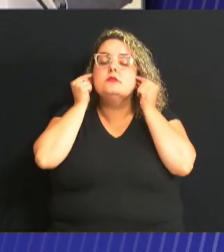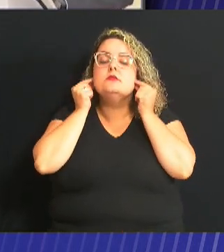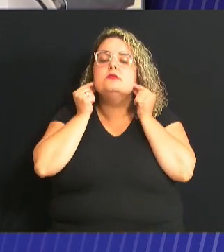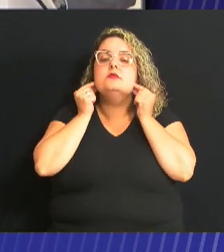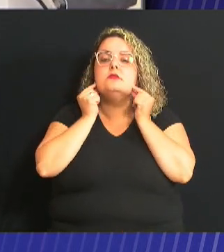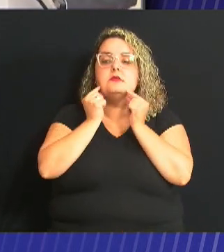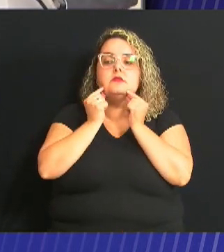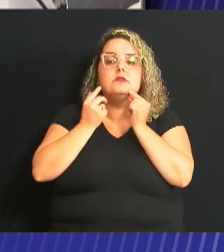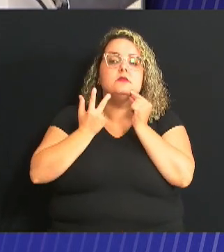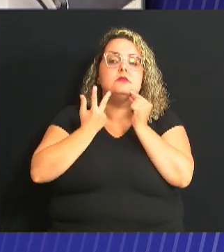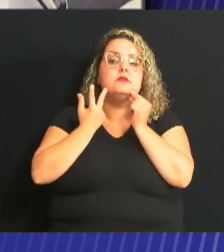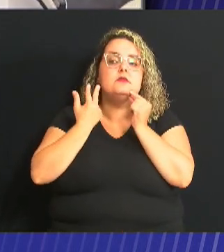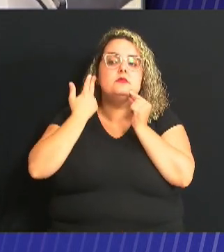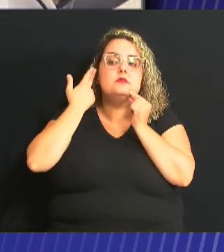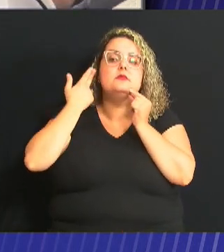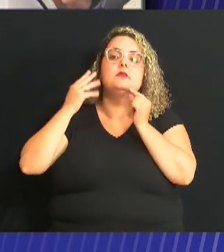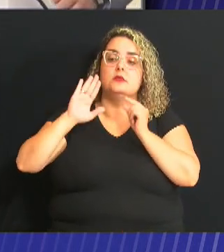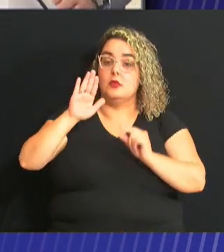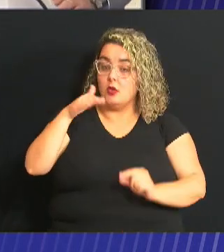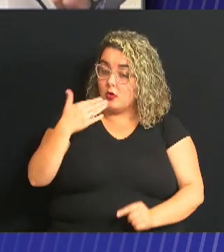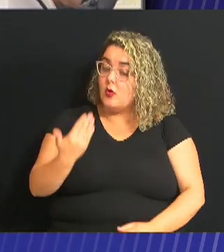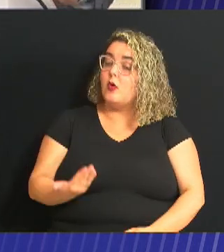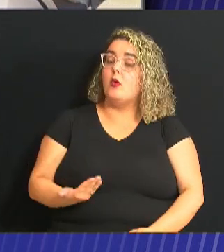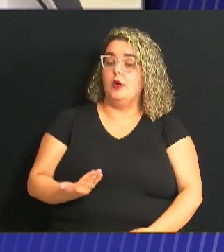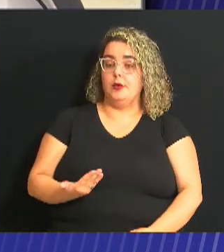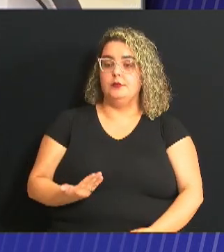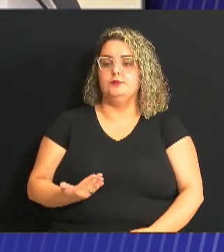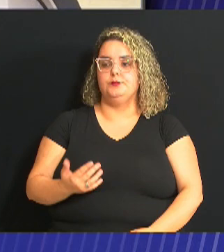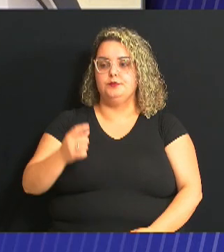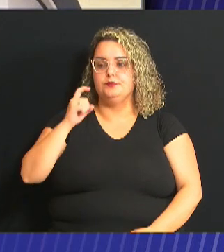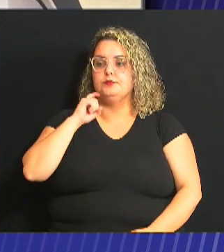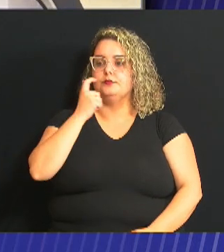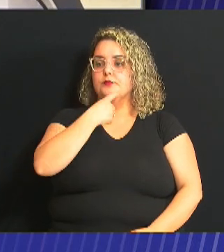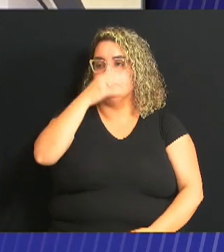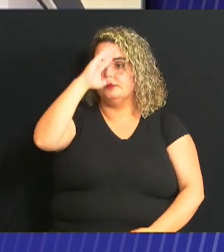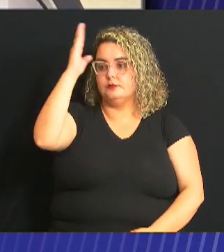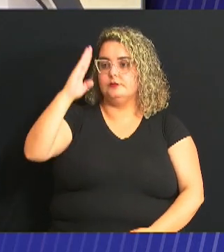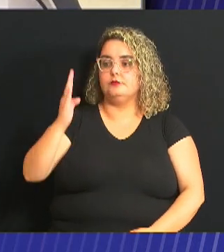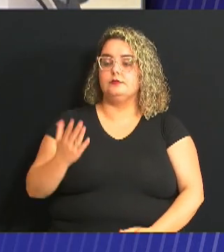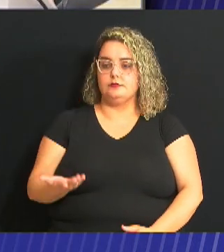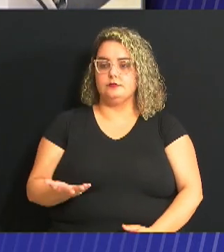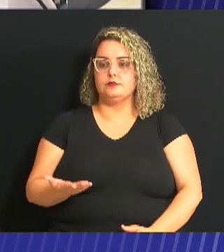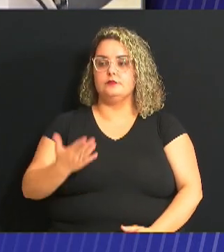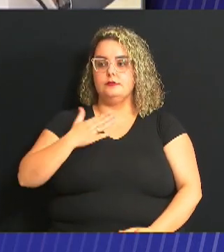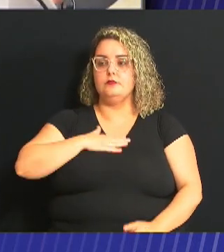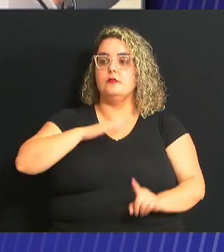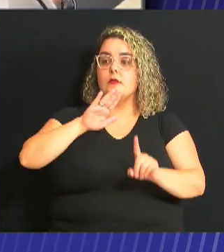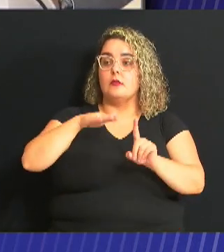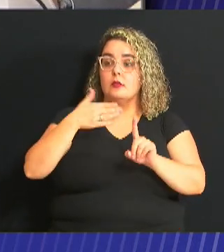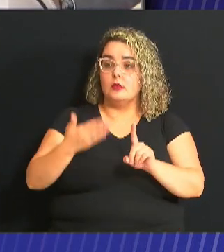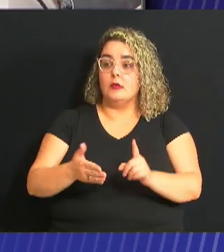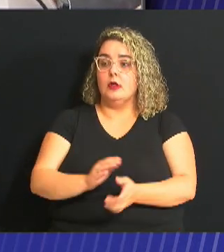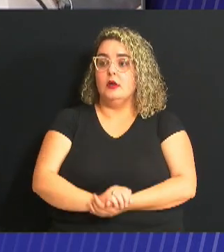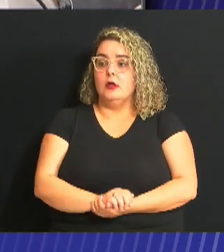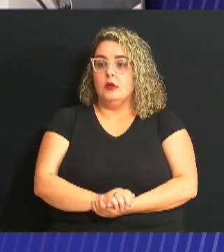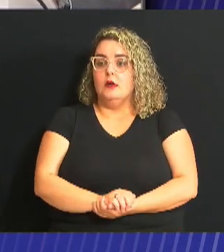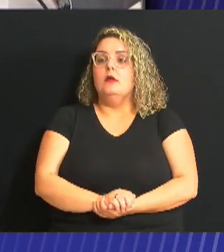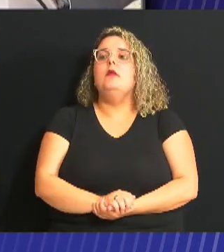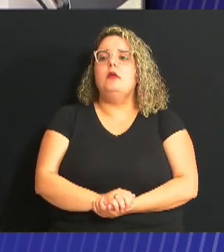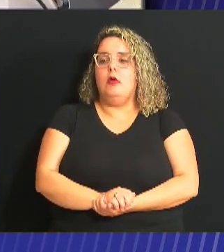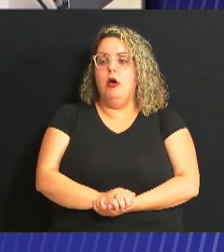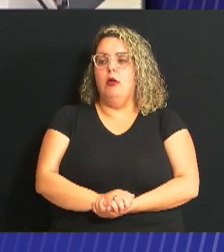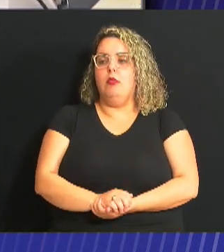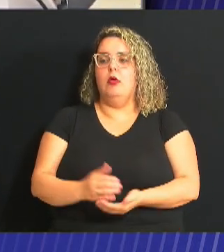né, eles honram muito, né, a odontologia brasileira. Então, aqui, a minha homenagem, e hoje dentro